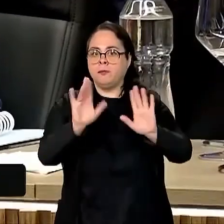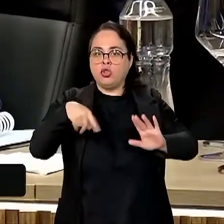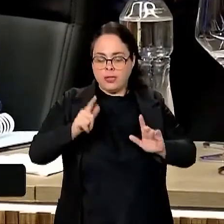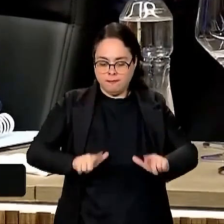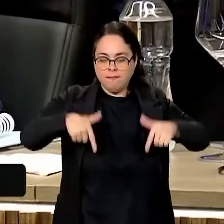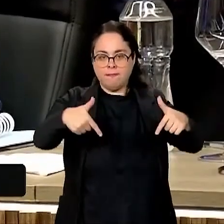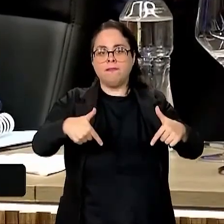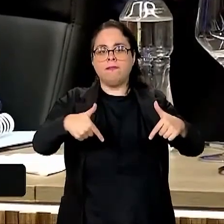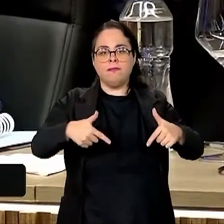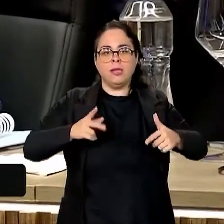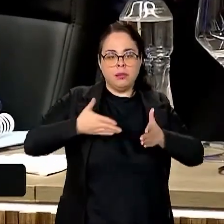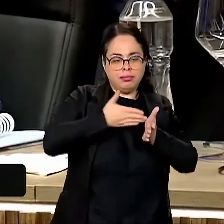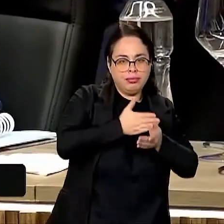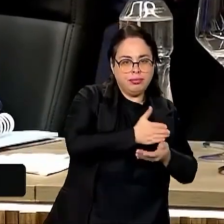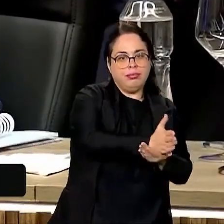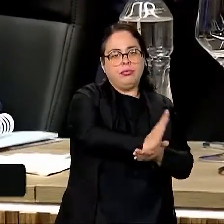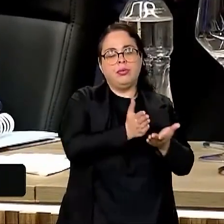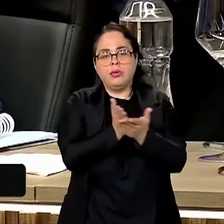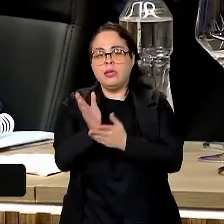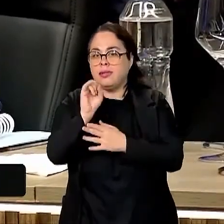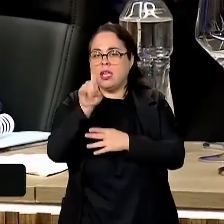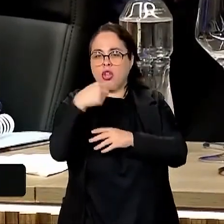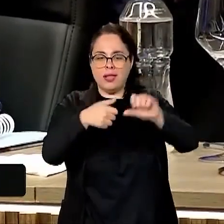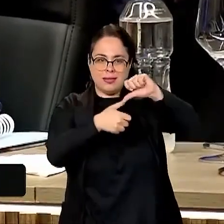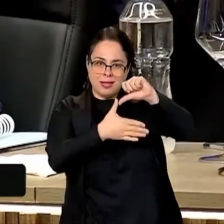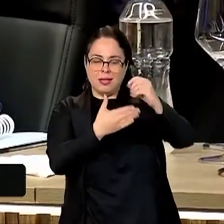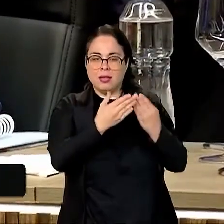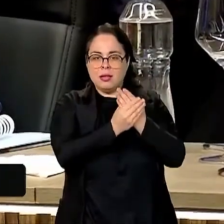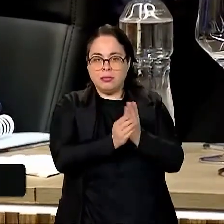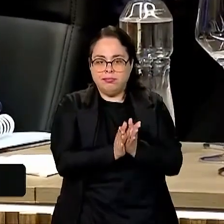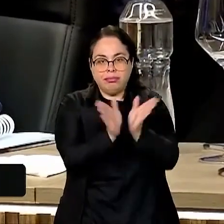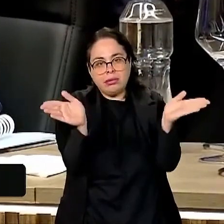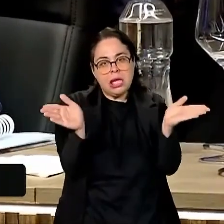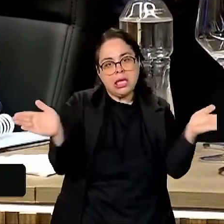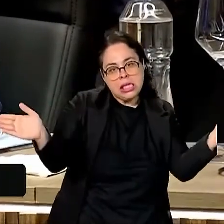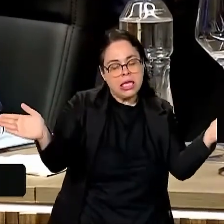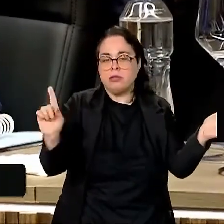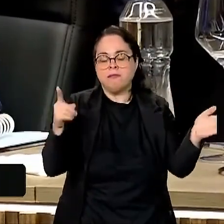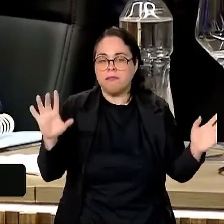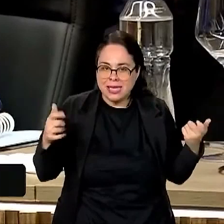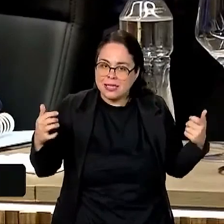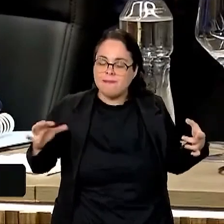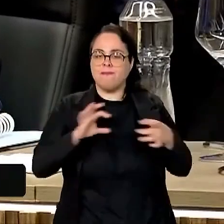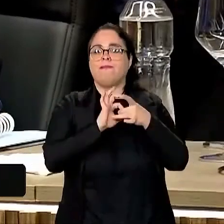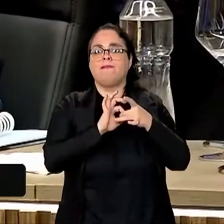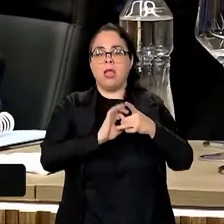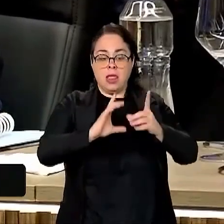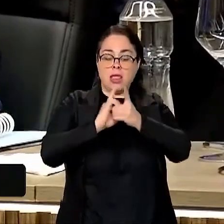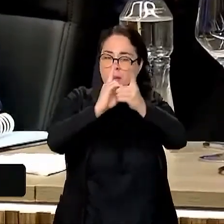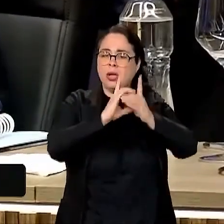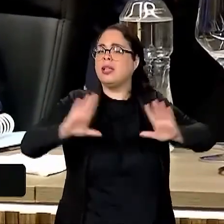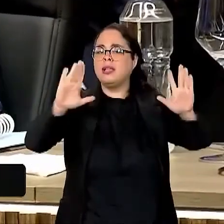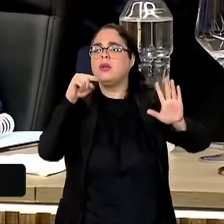seguir entre as mais desiguais do mundo, a estabilidade política permanecerá ameaçada.